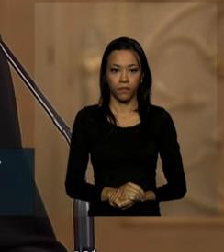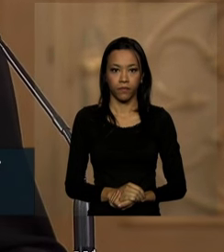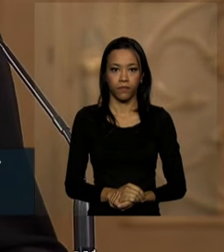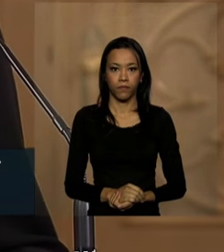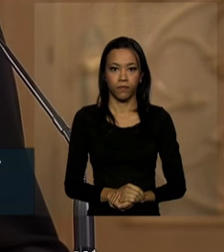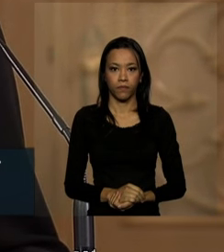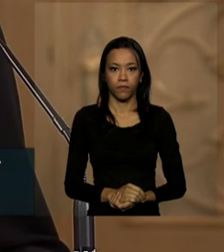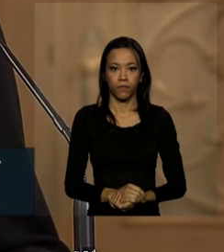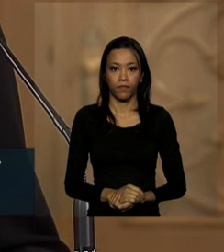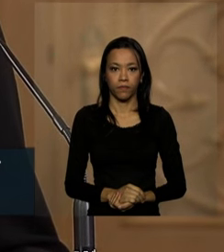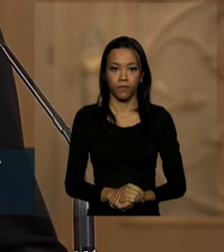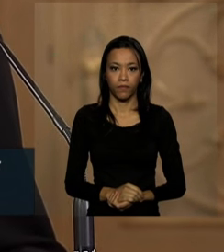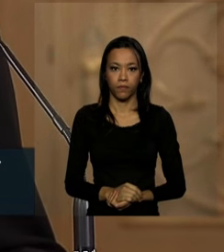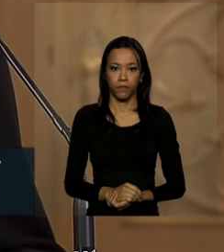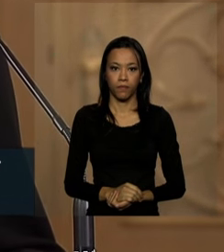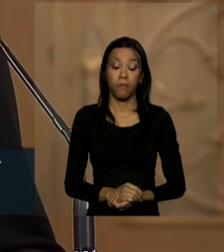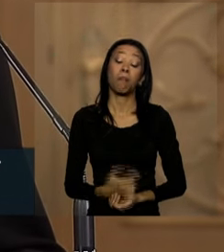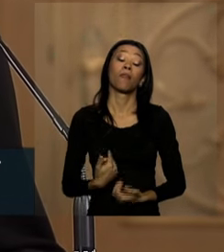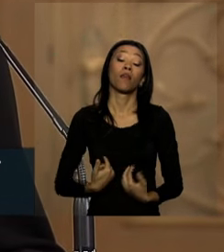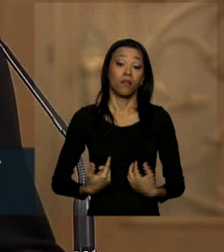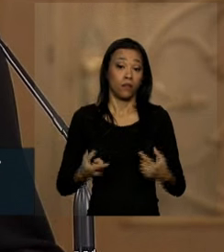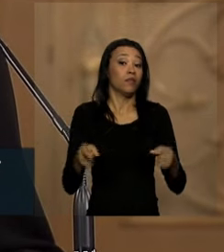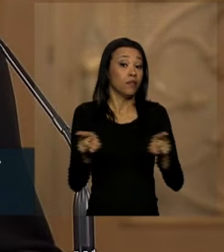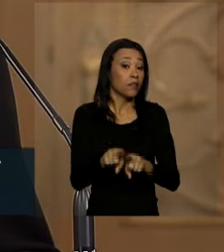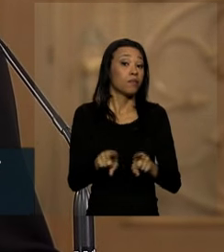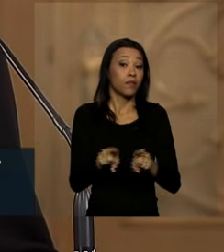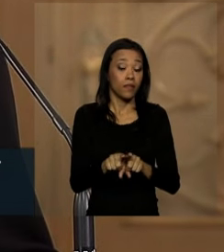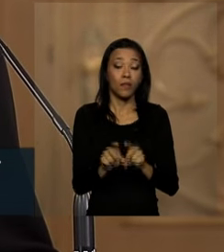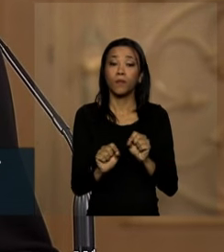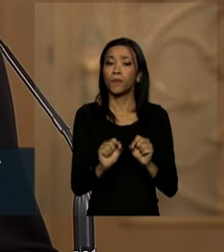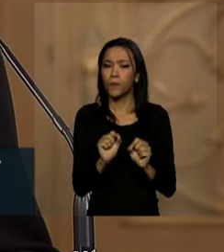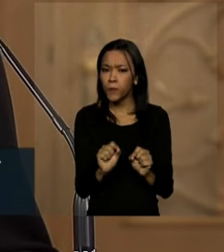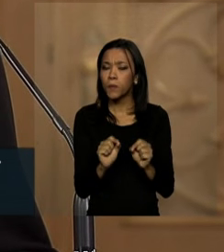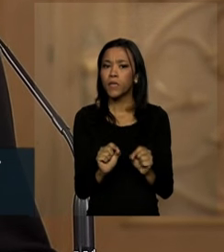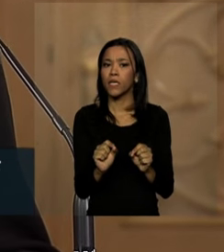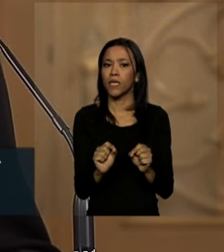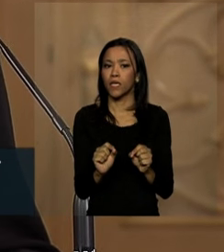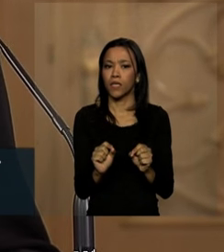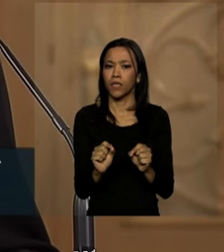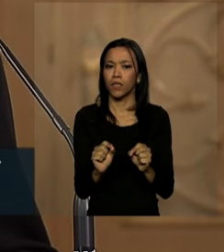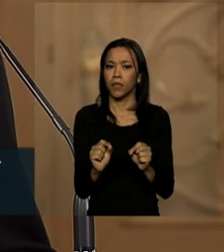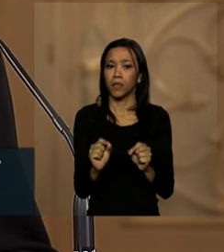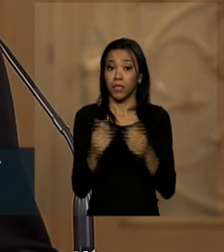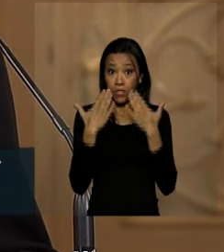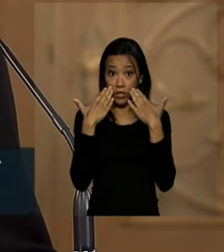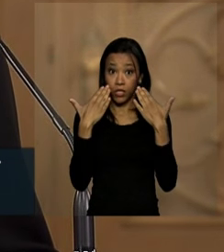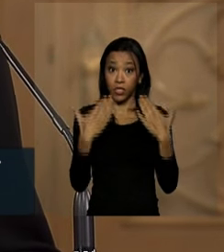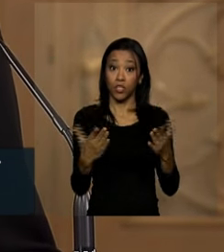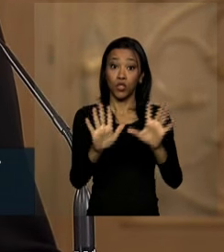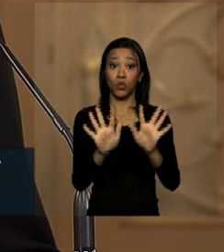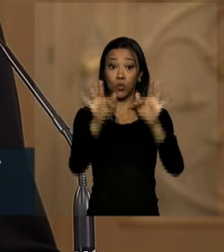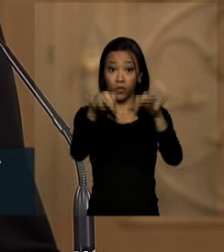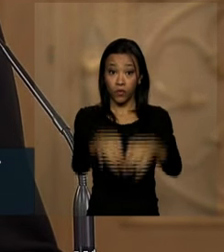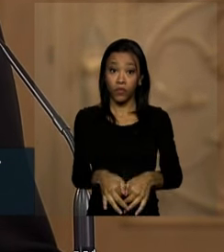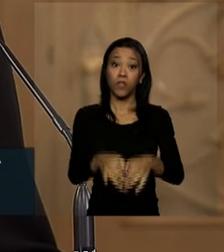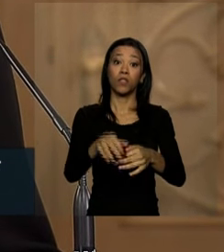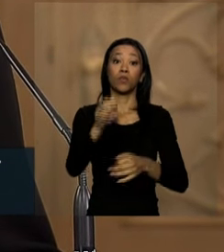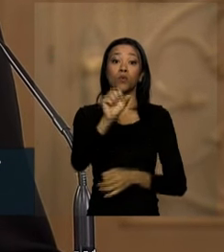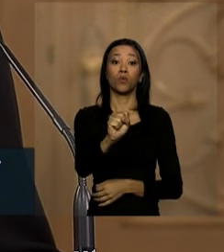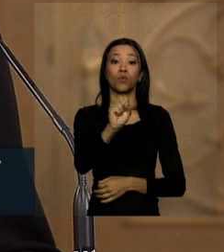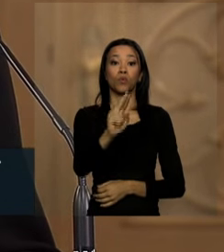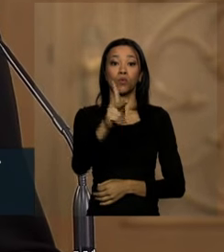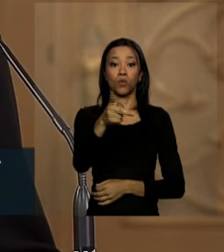of other emerging countries. E também diante do fim do superciclo das commodities. And also given